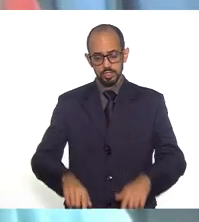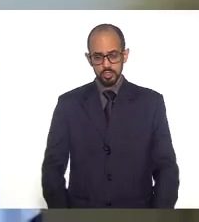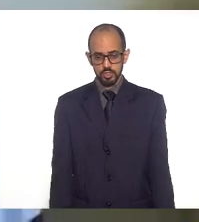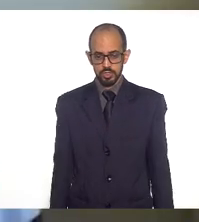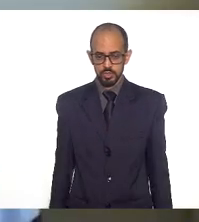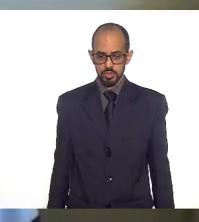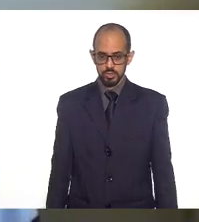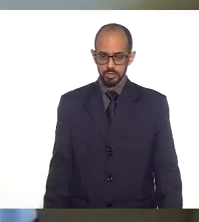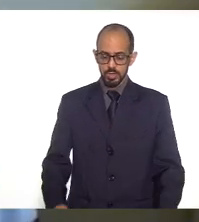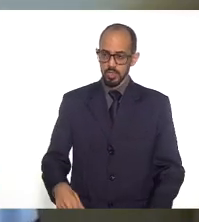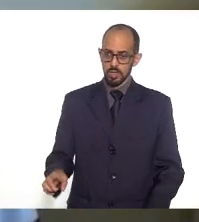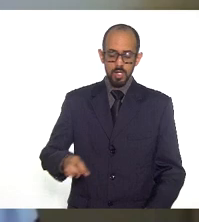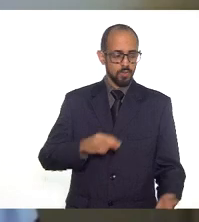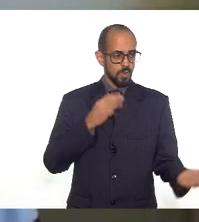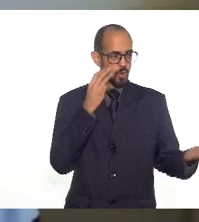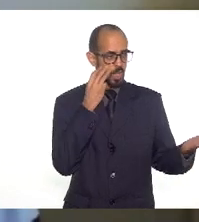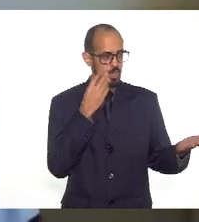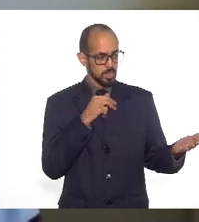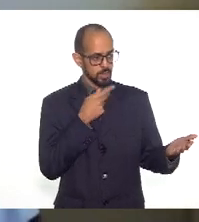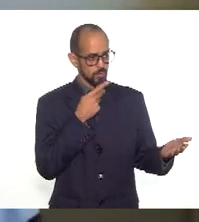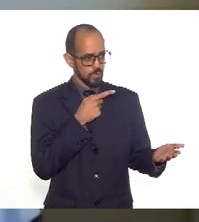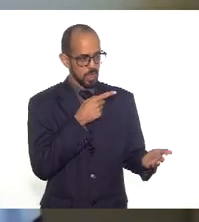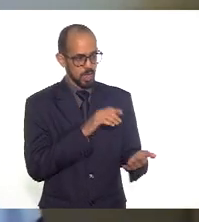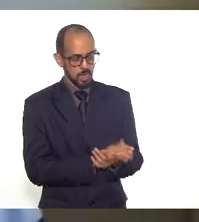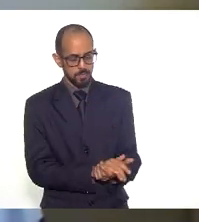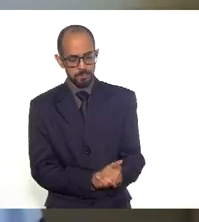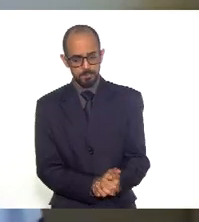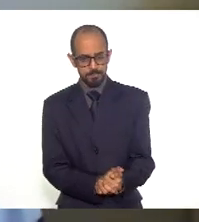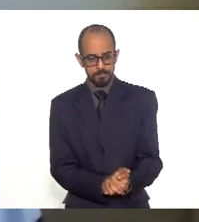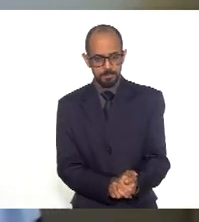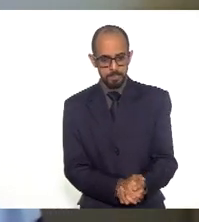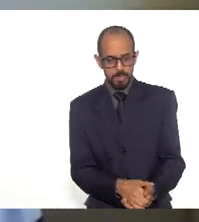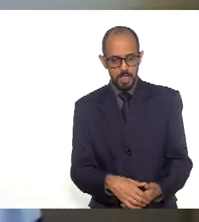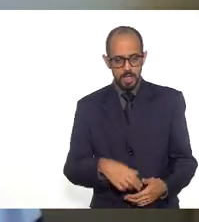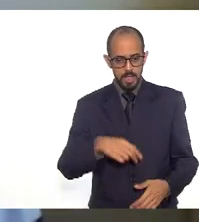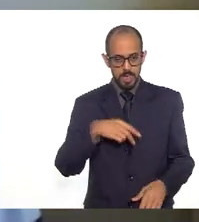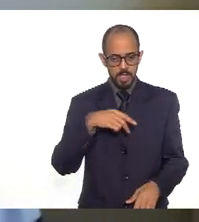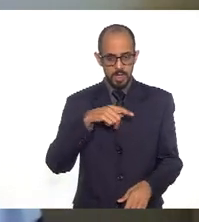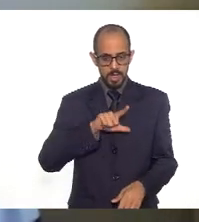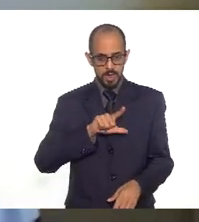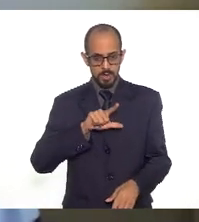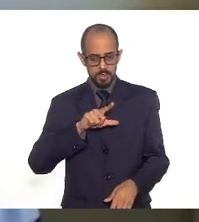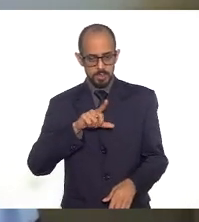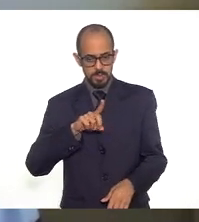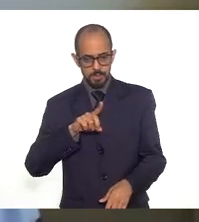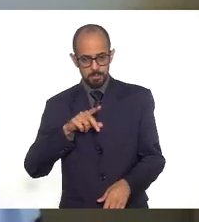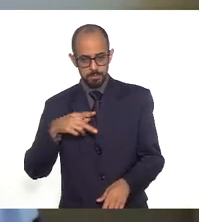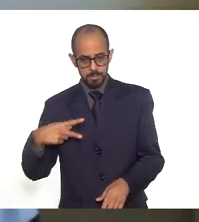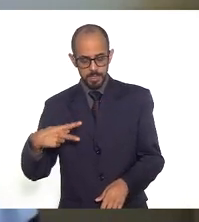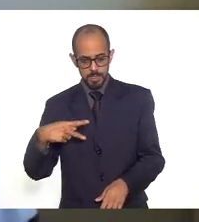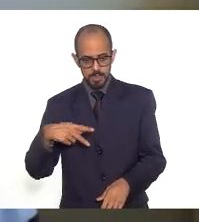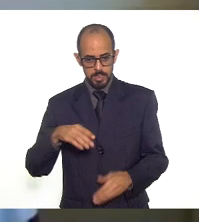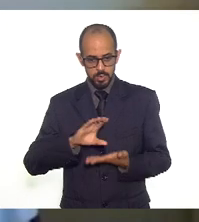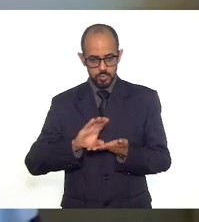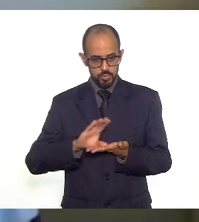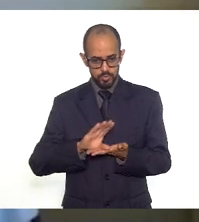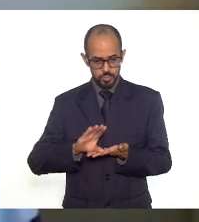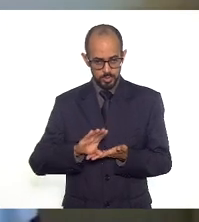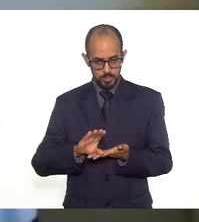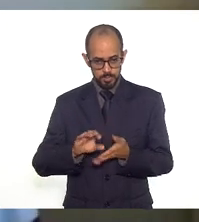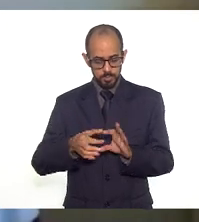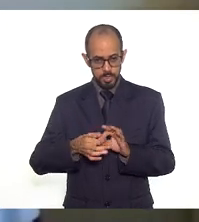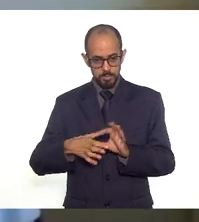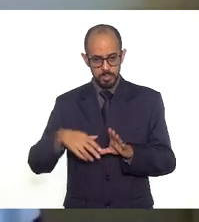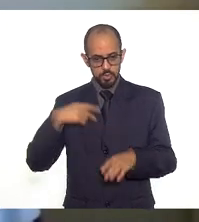Ô, Valdec. Oi. A LDB, a Constituição, permite que o